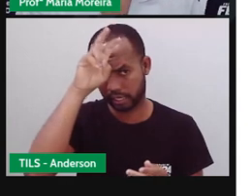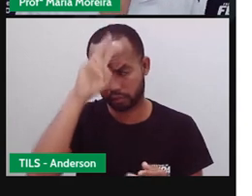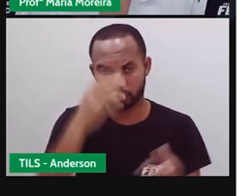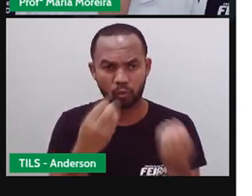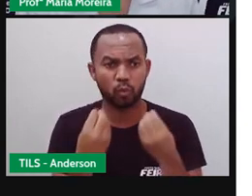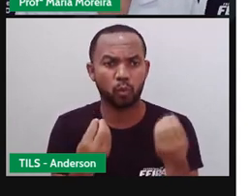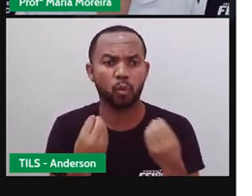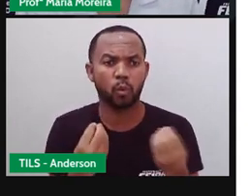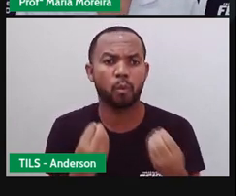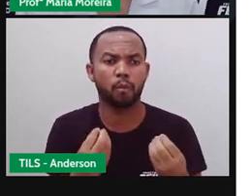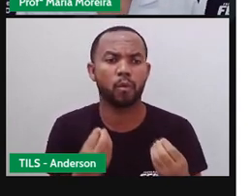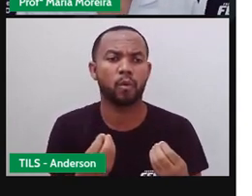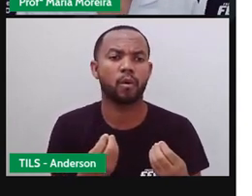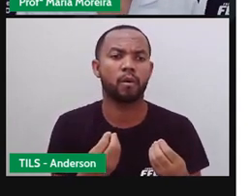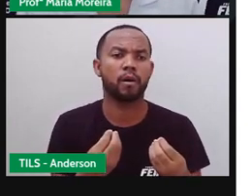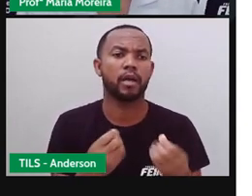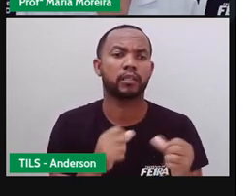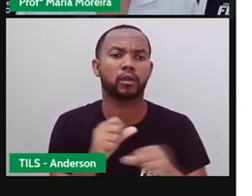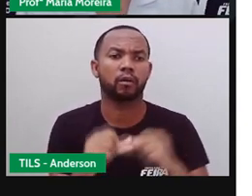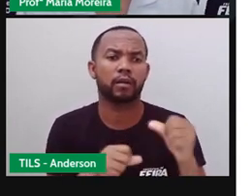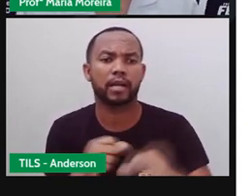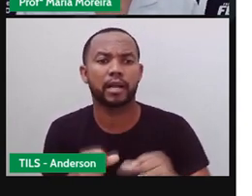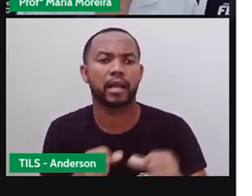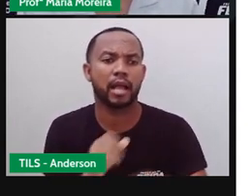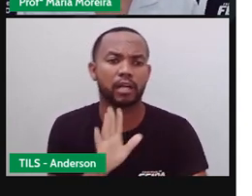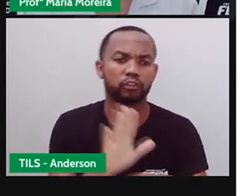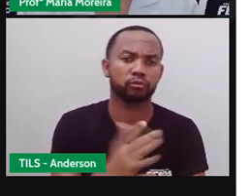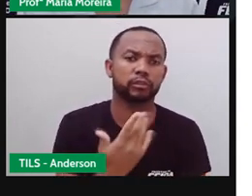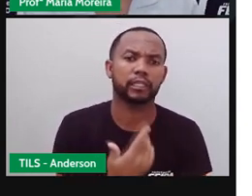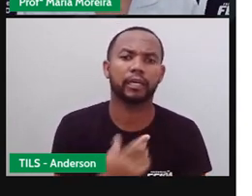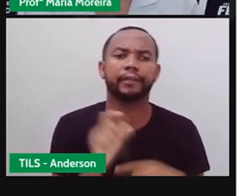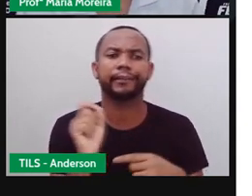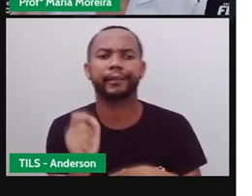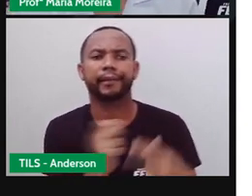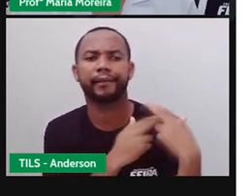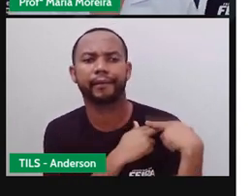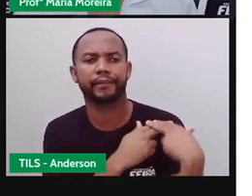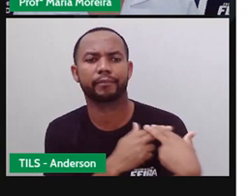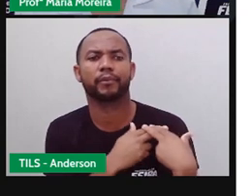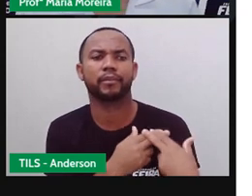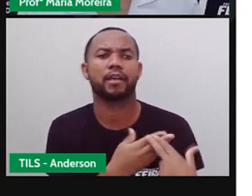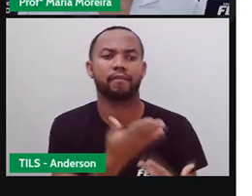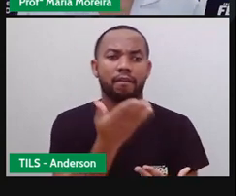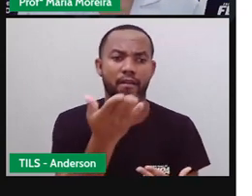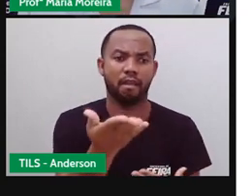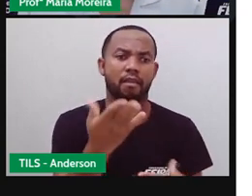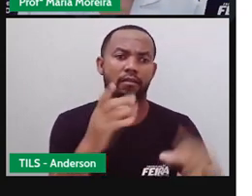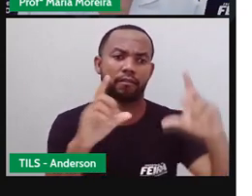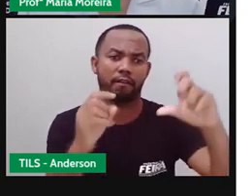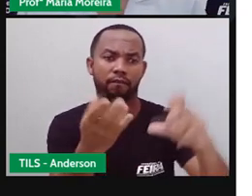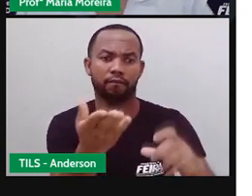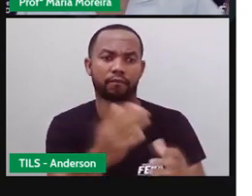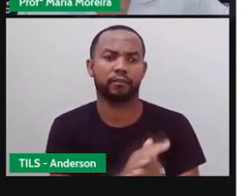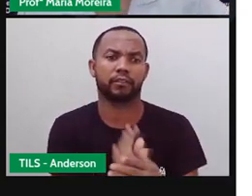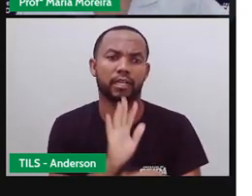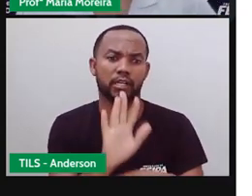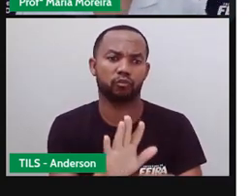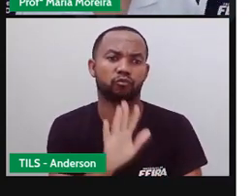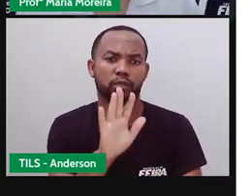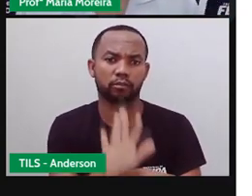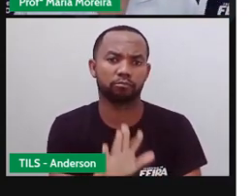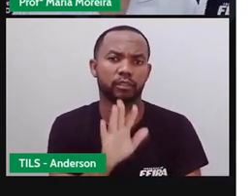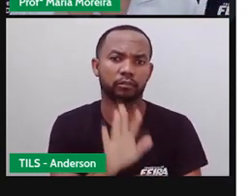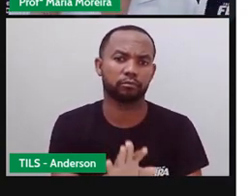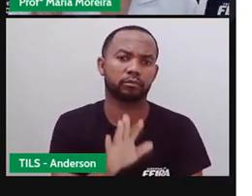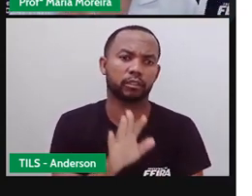quem é que vai colaborar com a reciclagem desses nutrientes Ou seja que vai ajudar nessa decomposição e vai